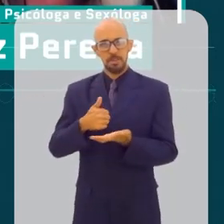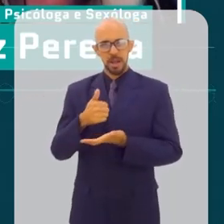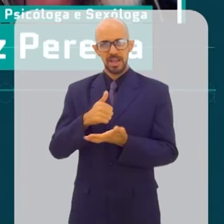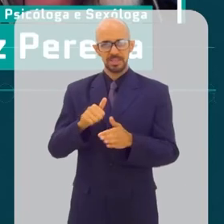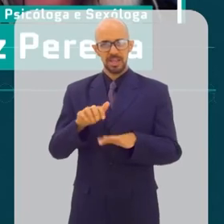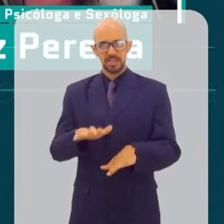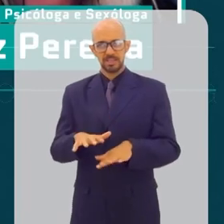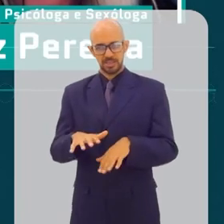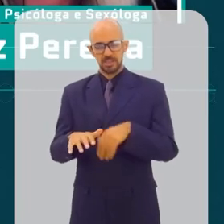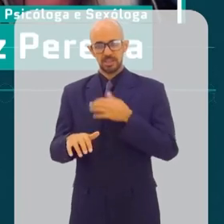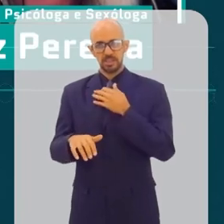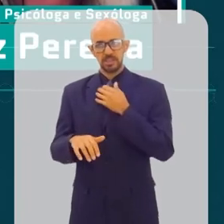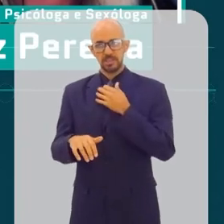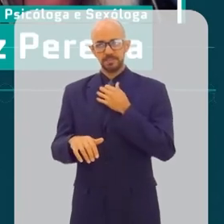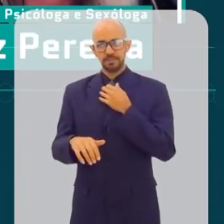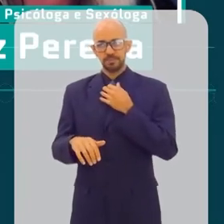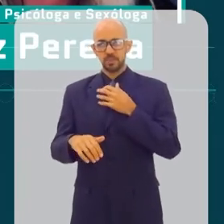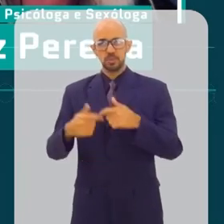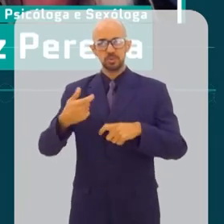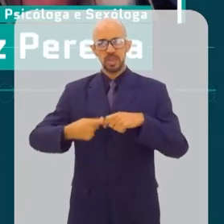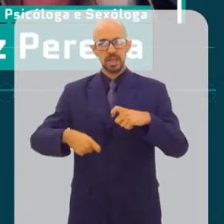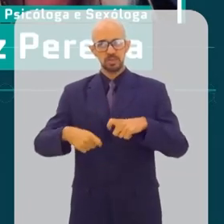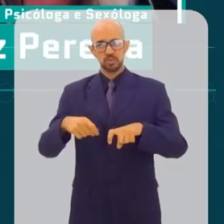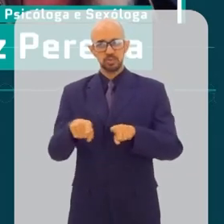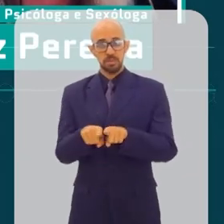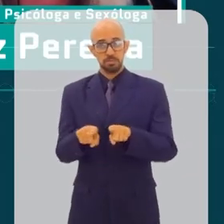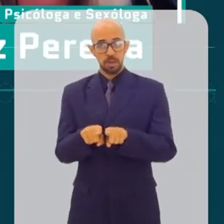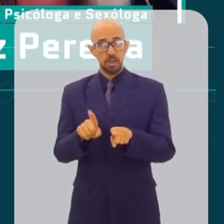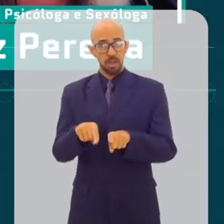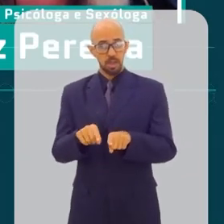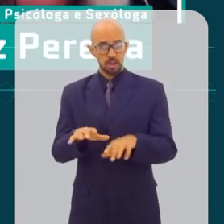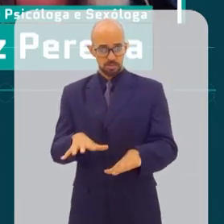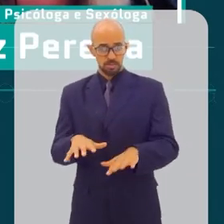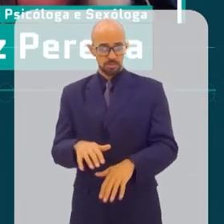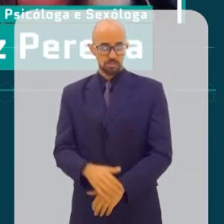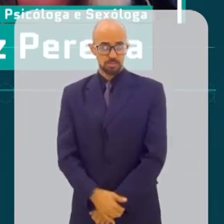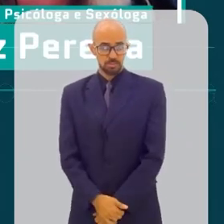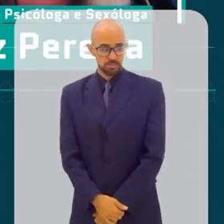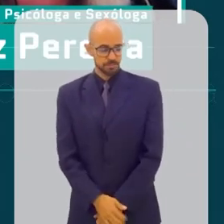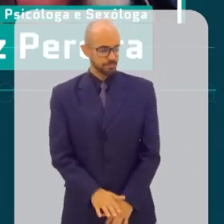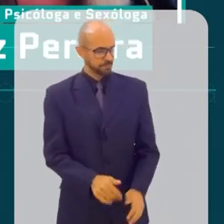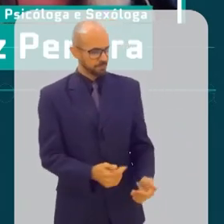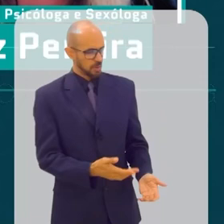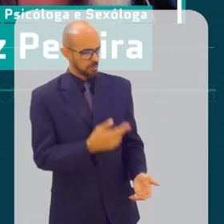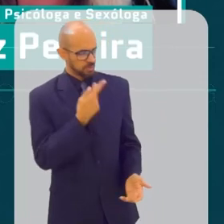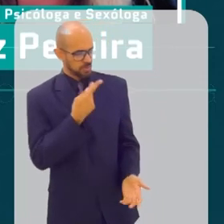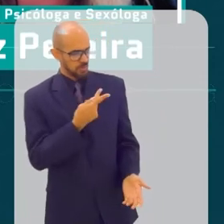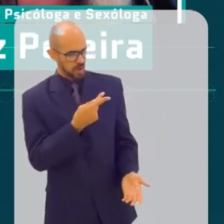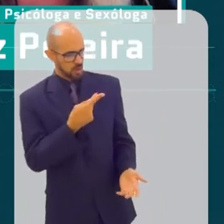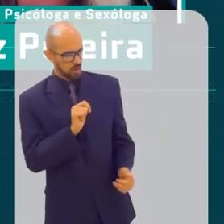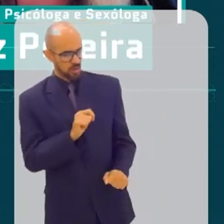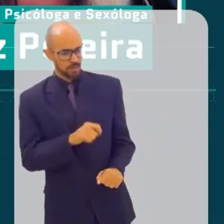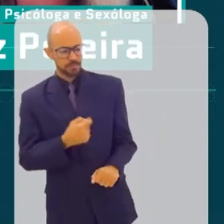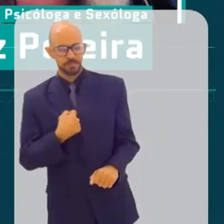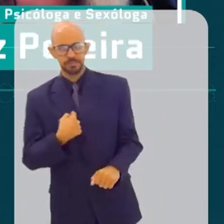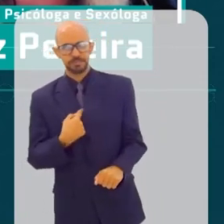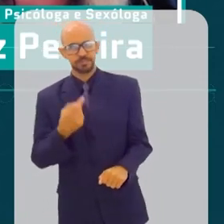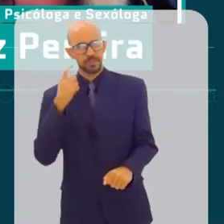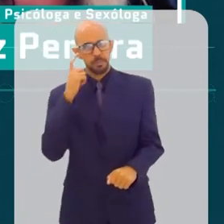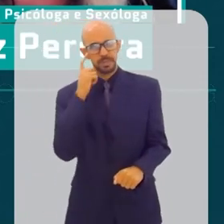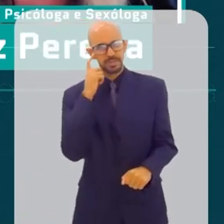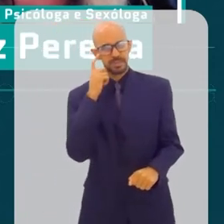ter essa base, né? Viver em função do outro. E o sexo é mais um comportamento. Pois é, e você falando isso,